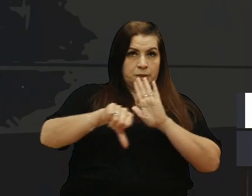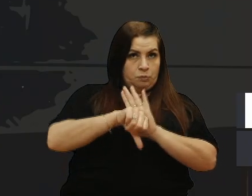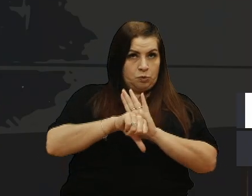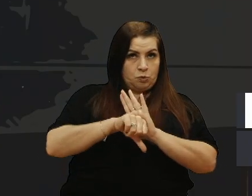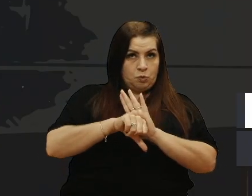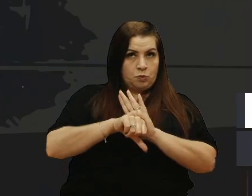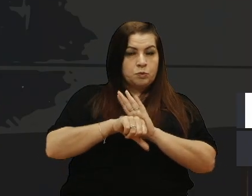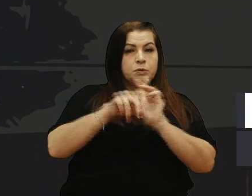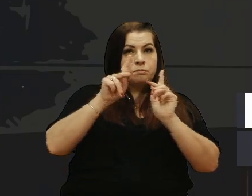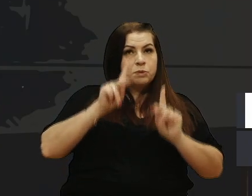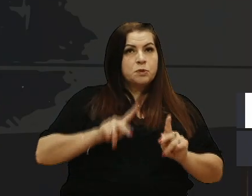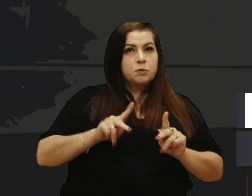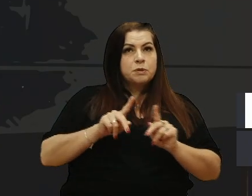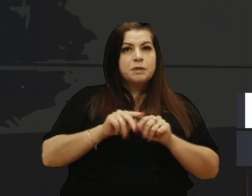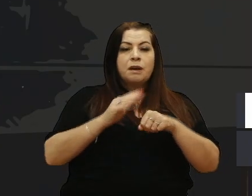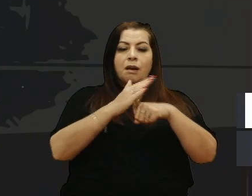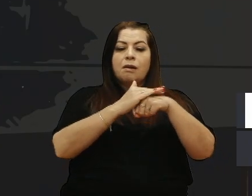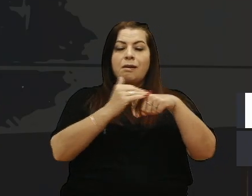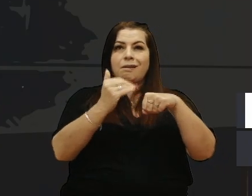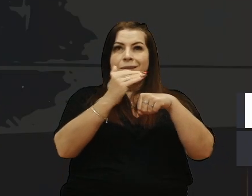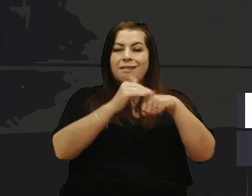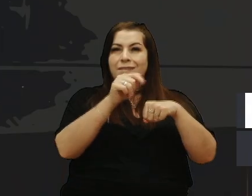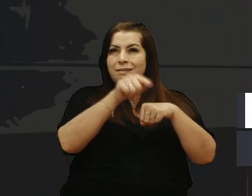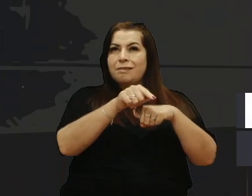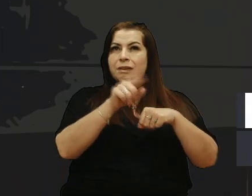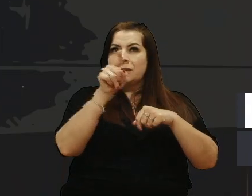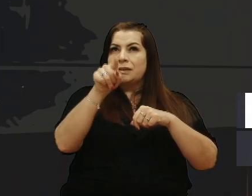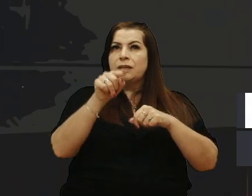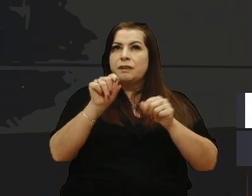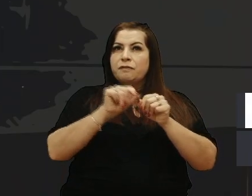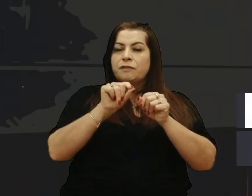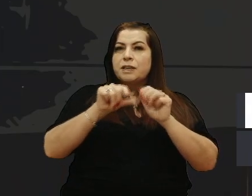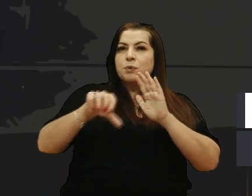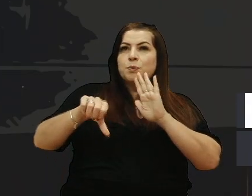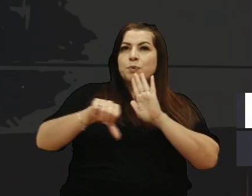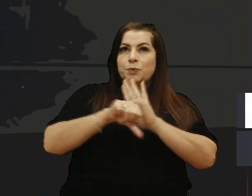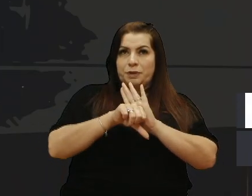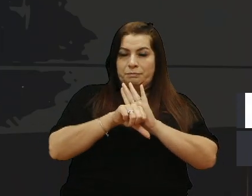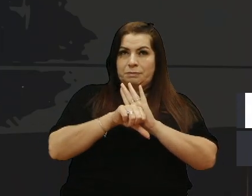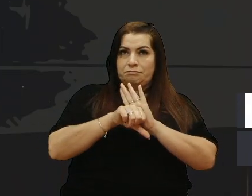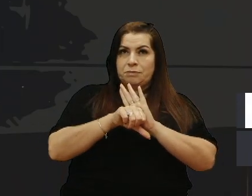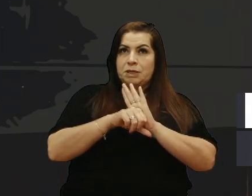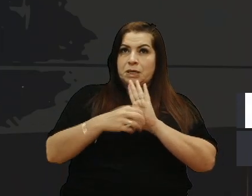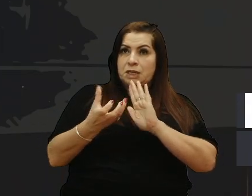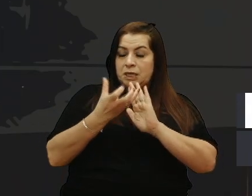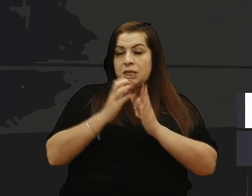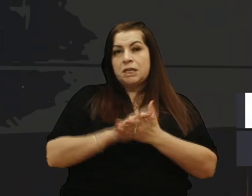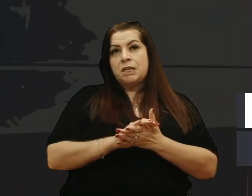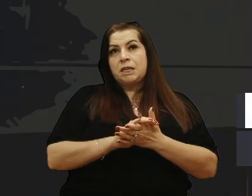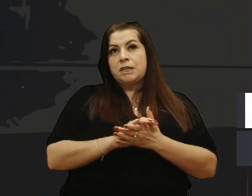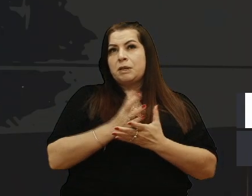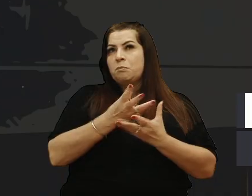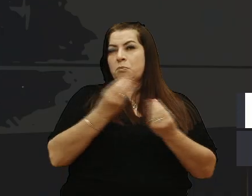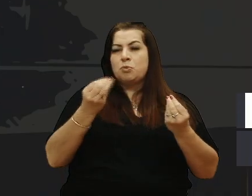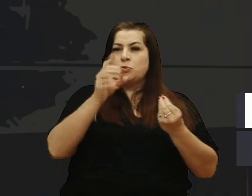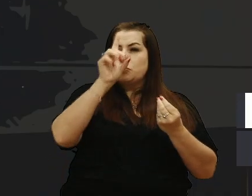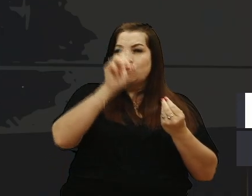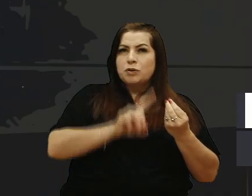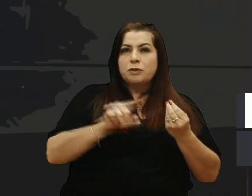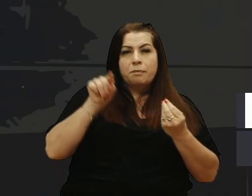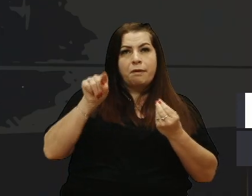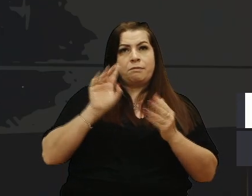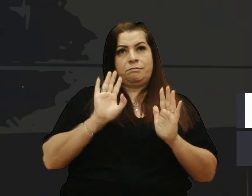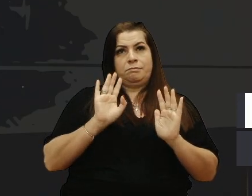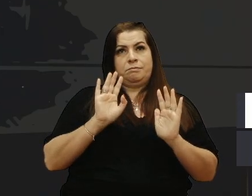criminosos são aqueles que passam a mão na cabeça daqueles que estão lá e que cometeram crimes e que querem dar centenas de direitos para